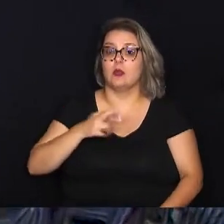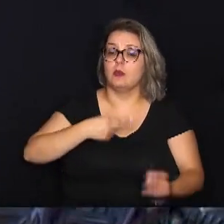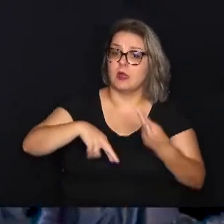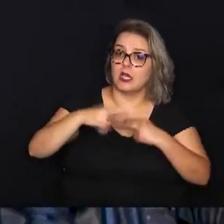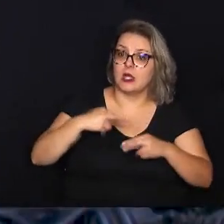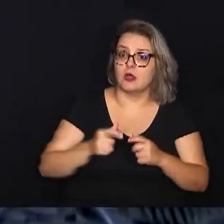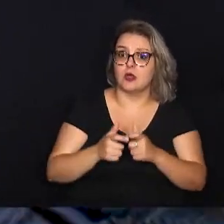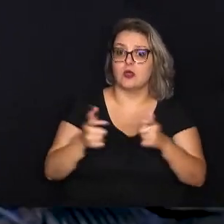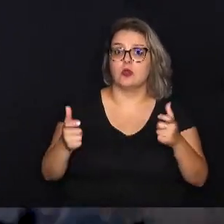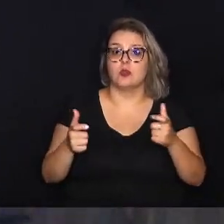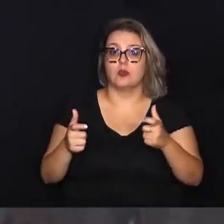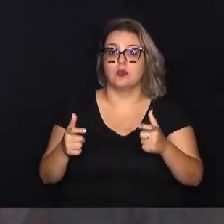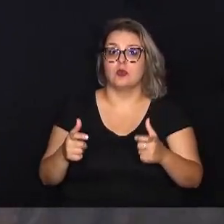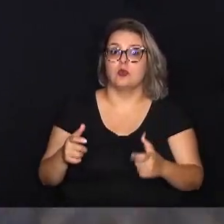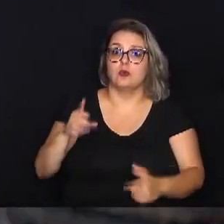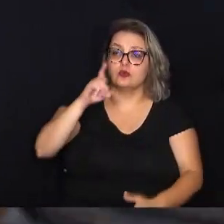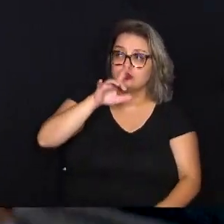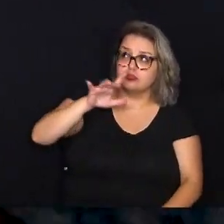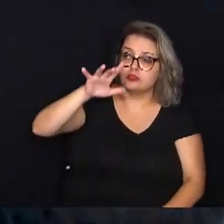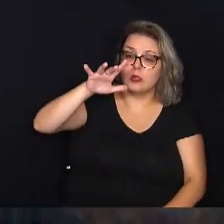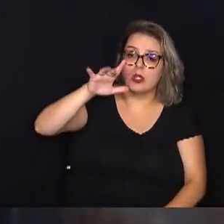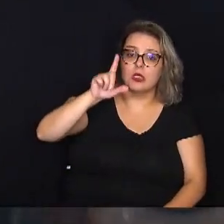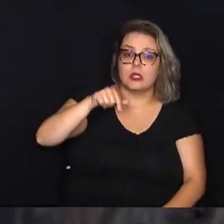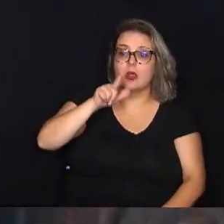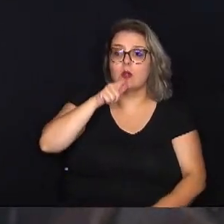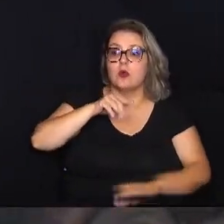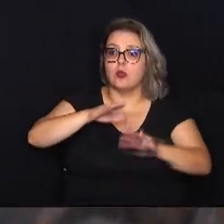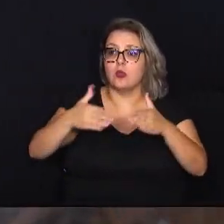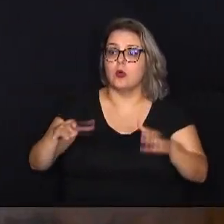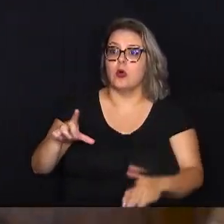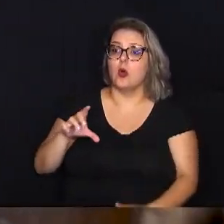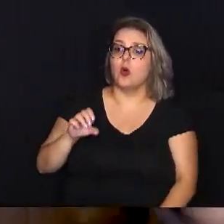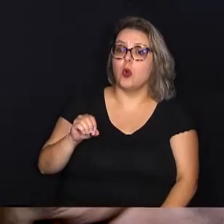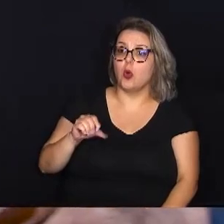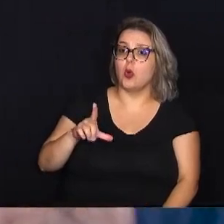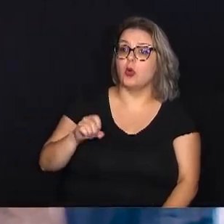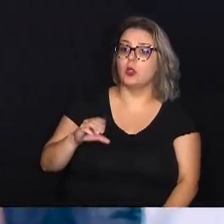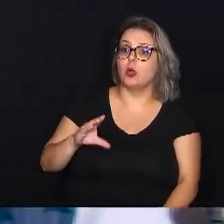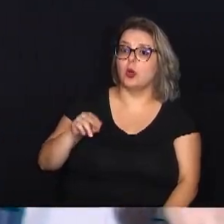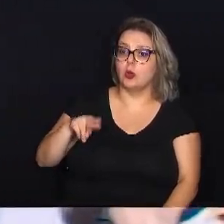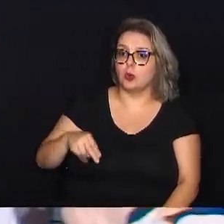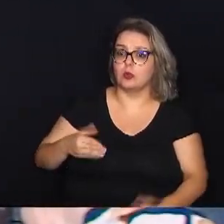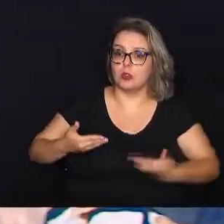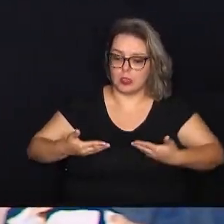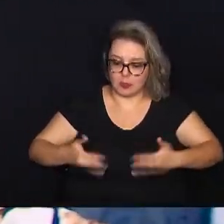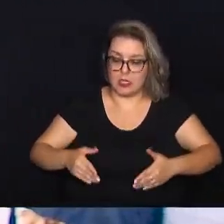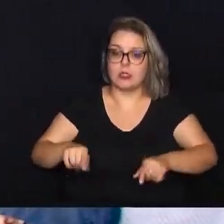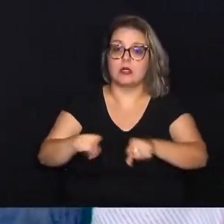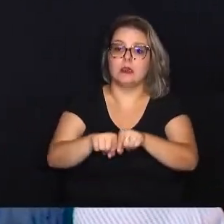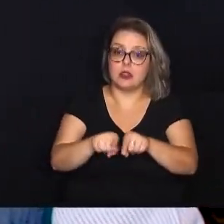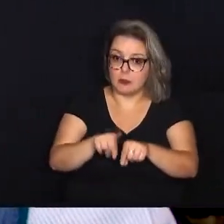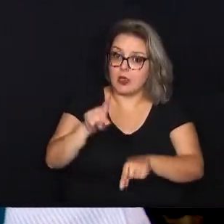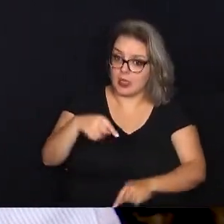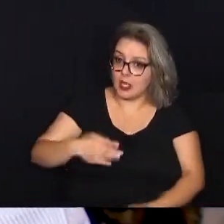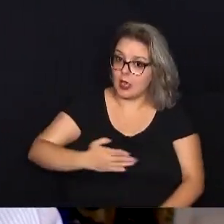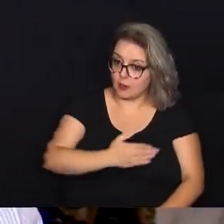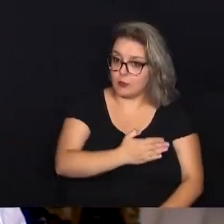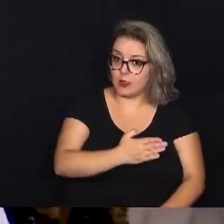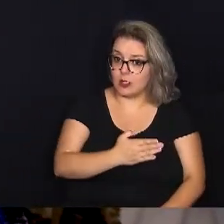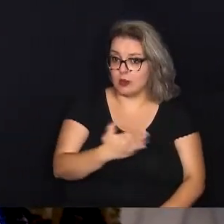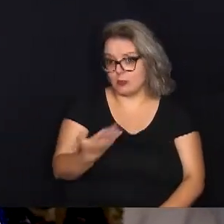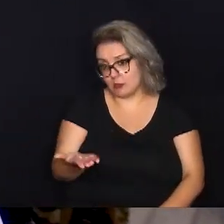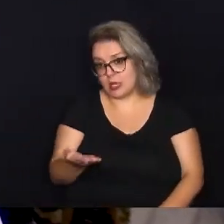Ela tem uma ligação muito grande com a divindade que é o deus do mar, que chama-se Olokun, que da cintura para baixo também é